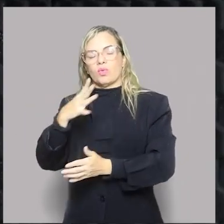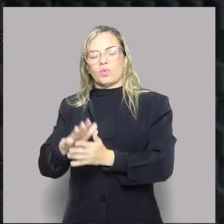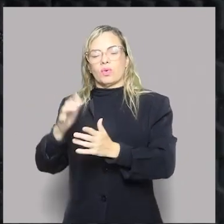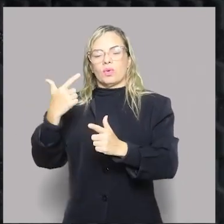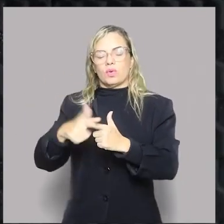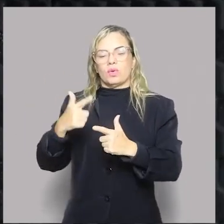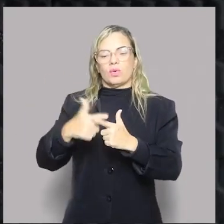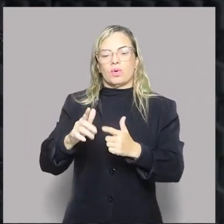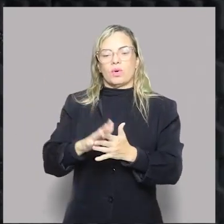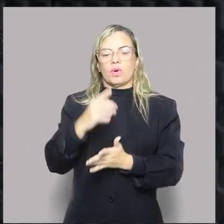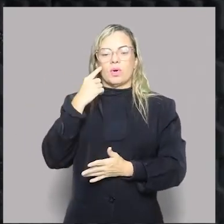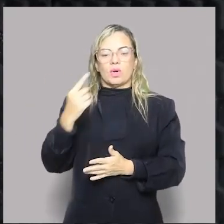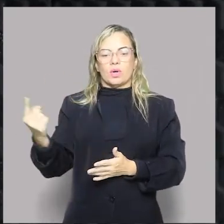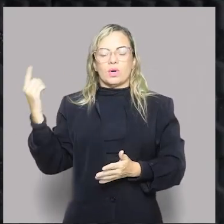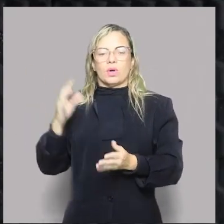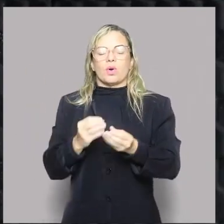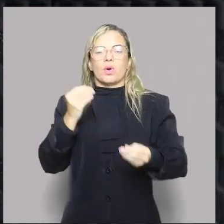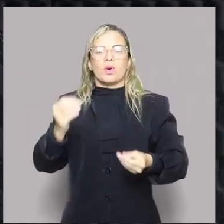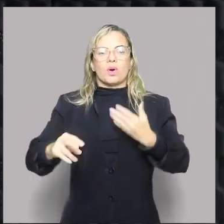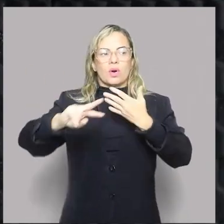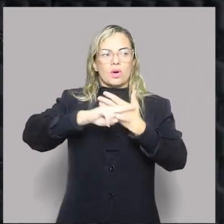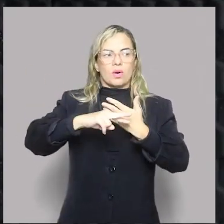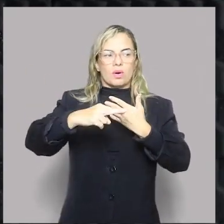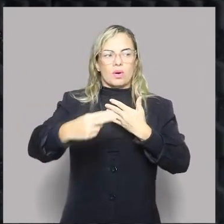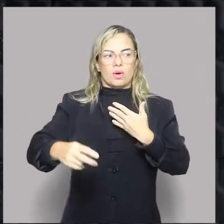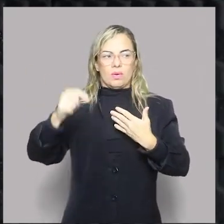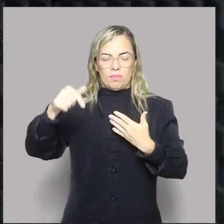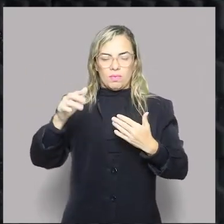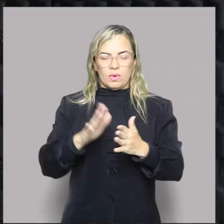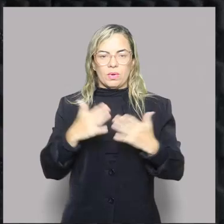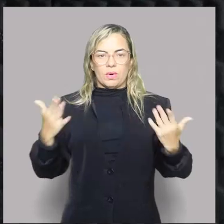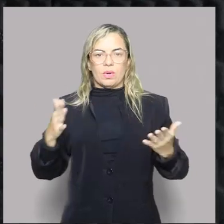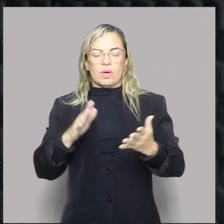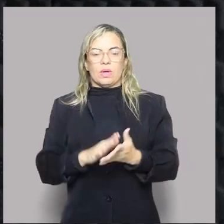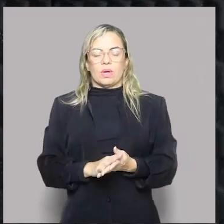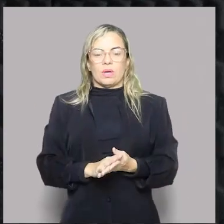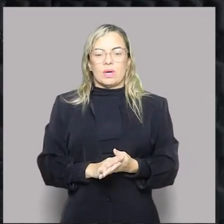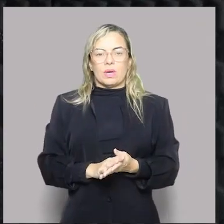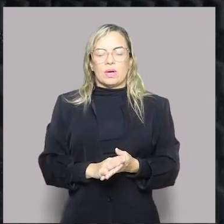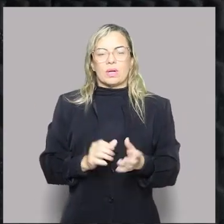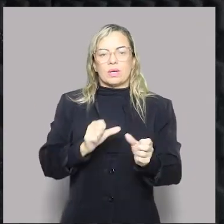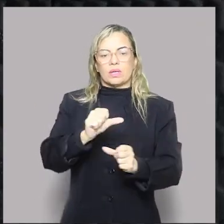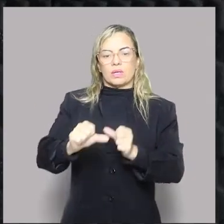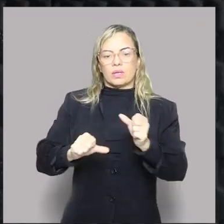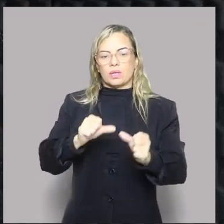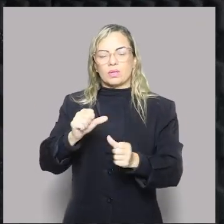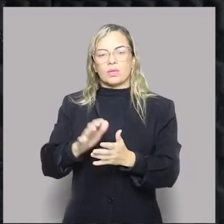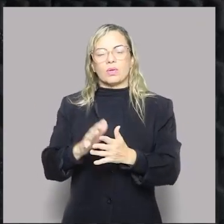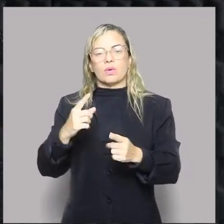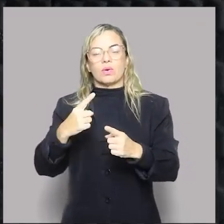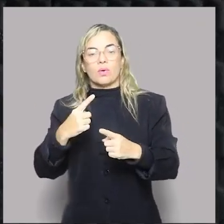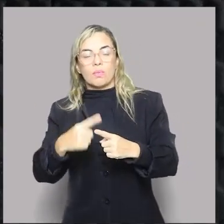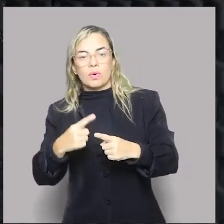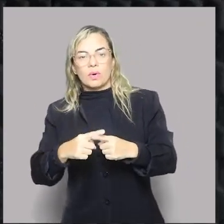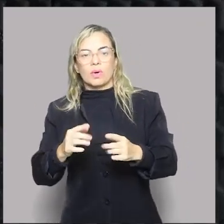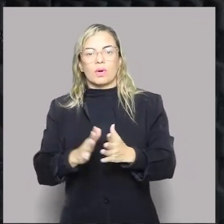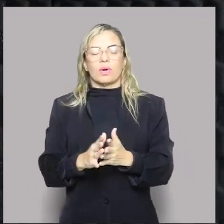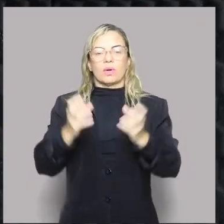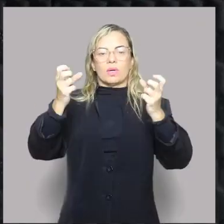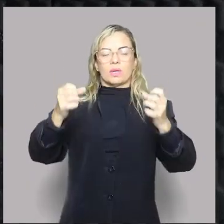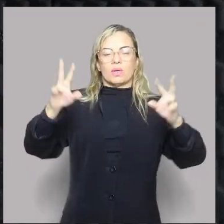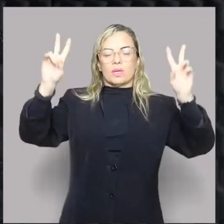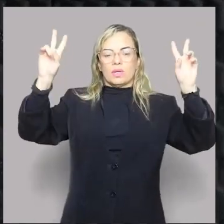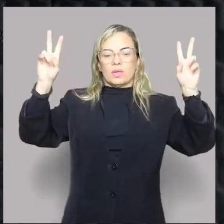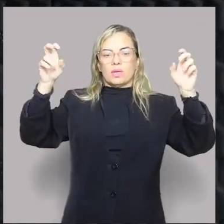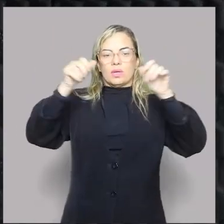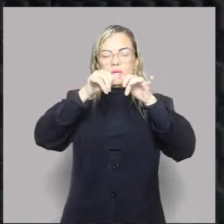autoria precisam se fazer presentes. Quando você diz que sem as telecomunicações há uma exclusão da cidadania